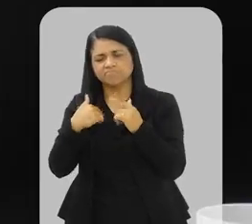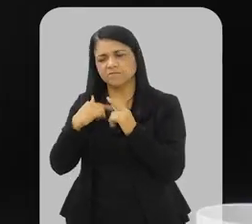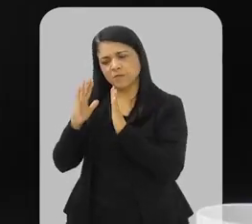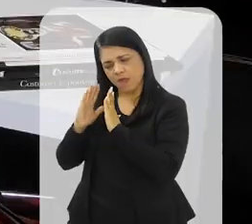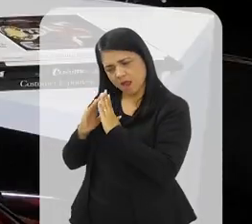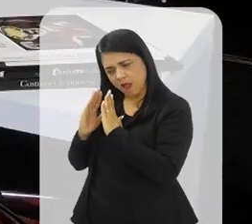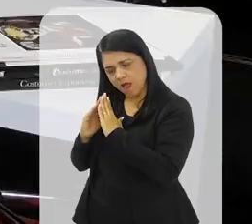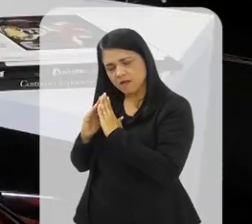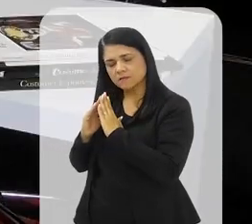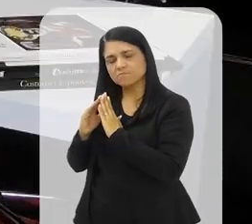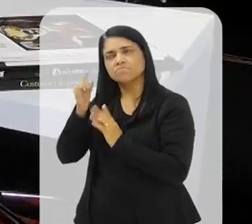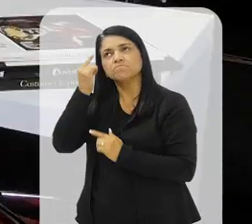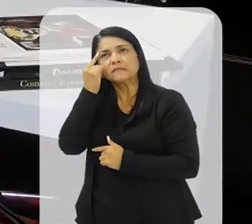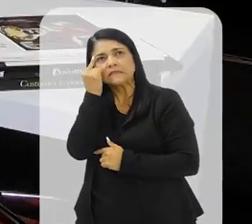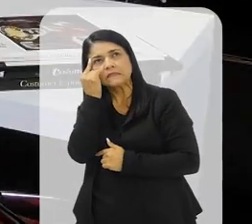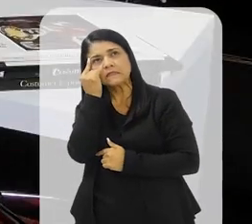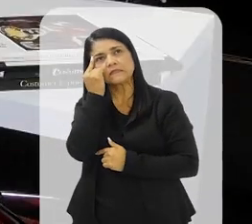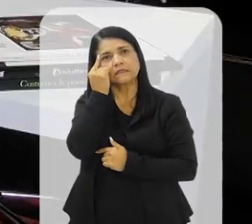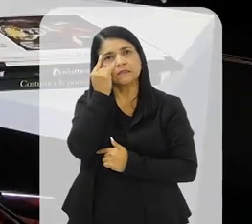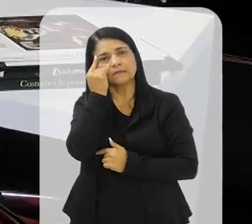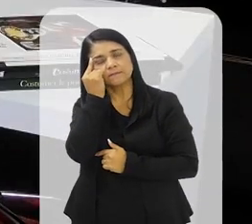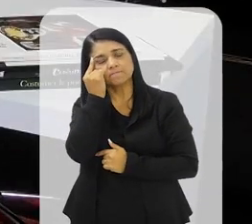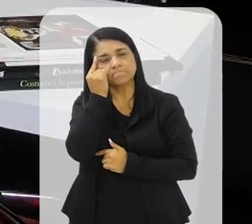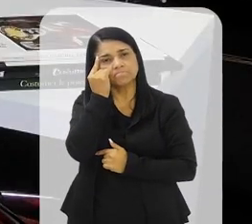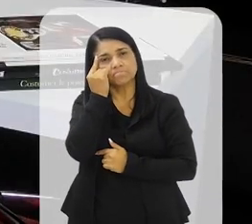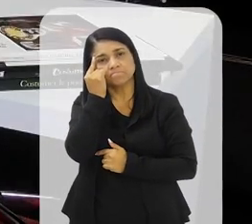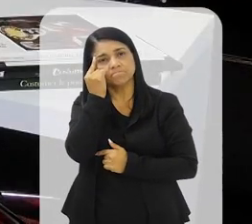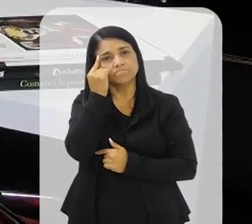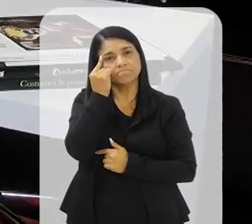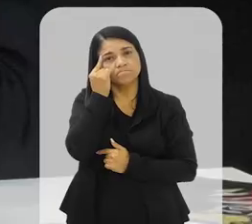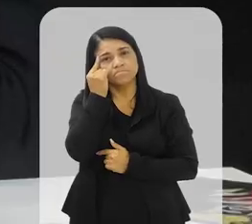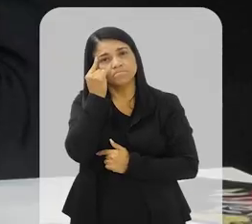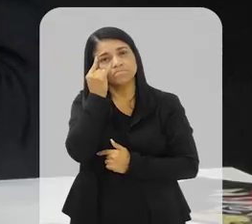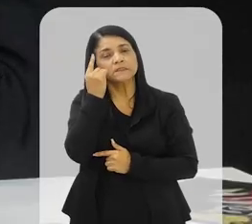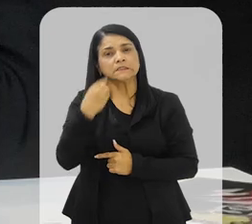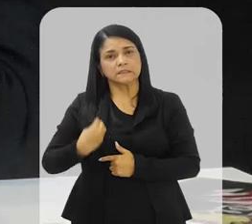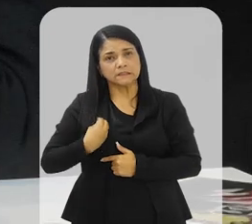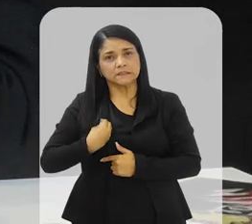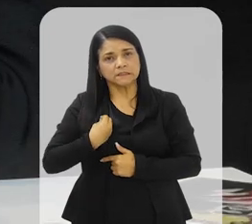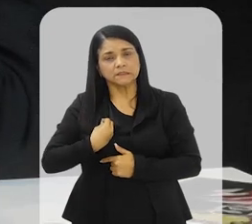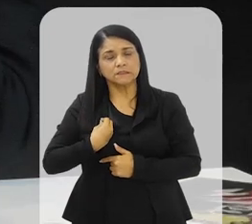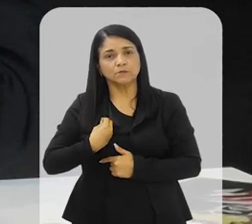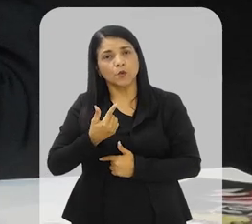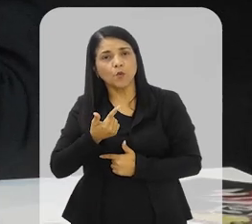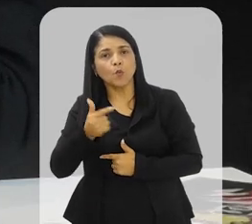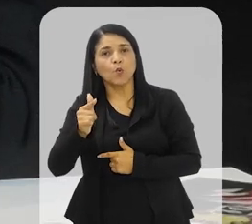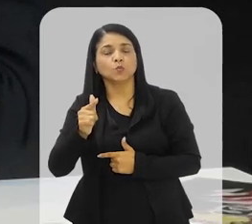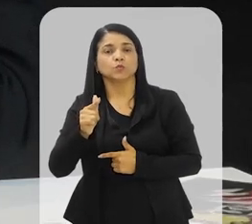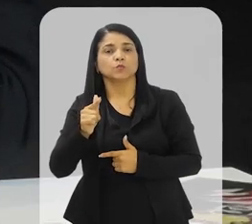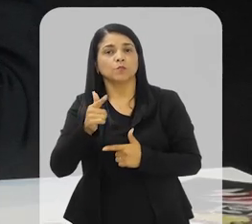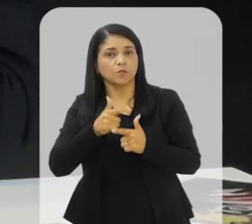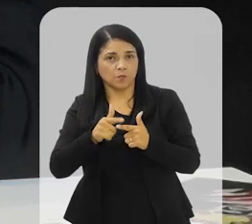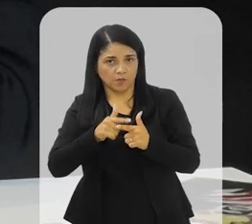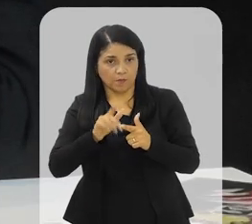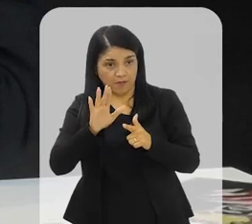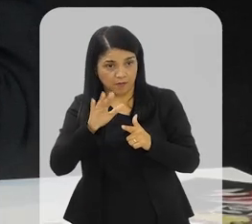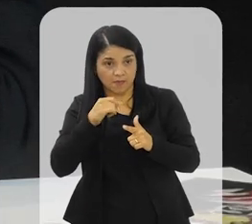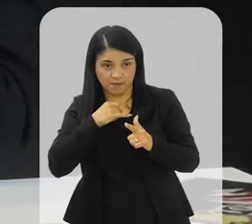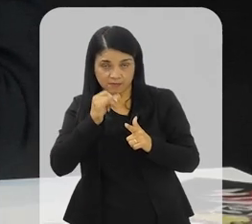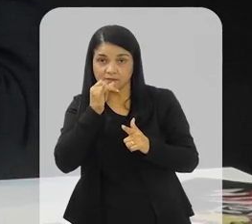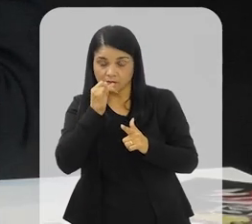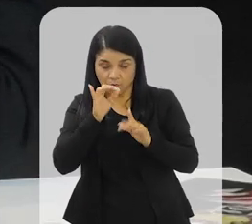acho isso envolve muito as coisas eu tava analisando isso em casa e eu tava pensando lá no meu com meus